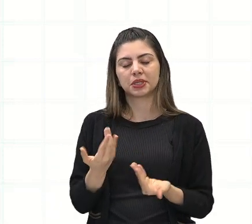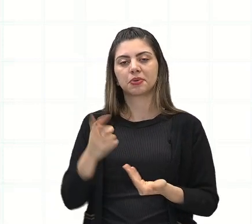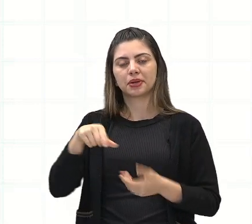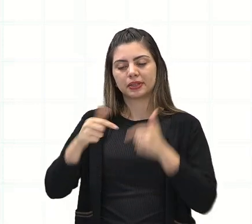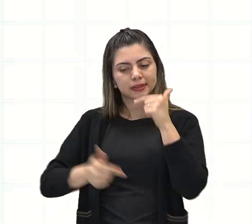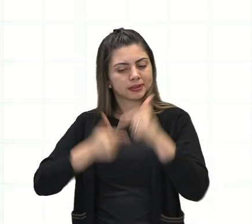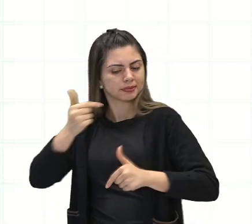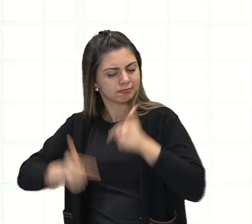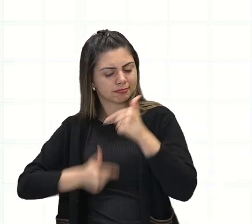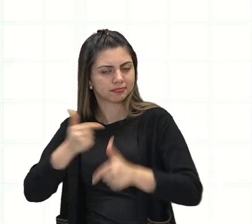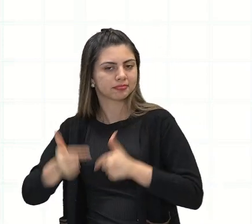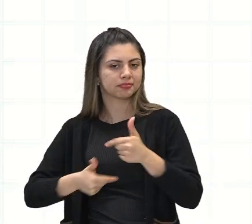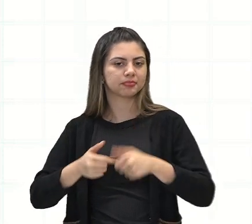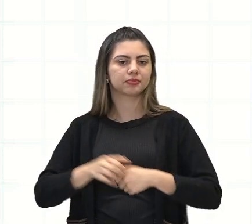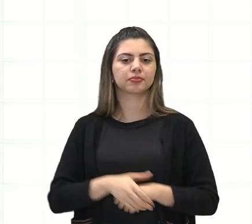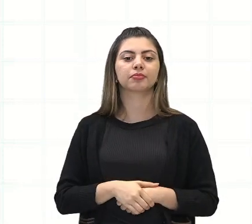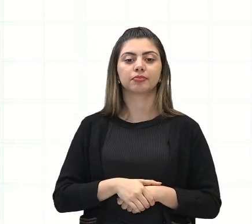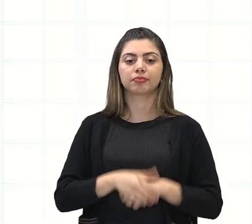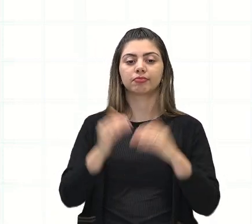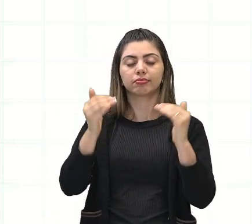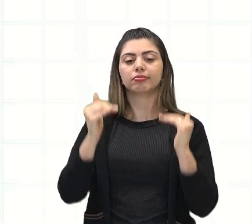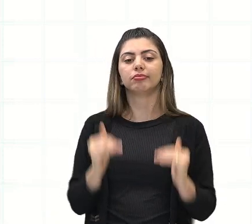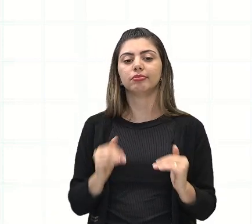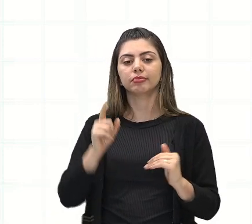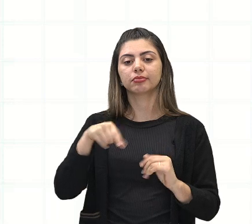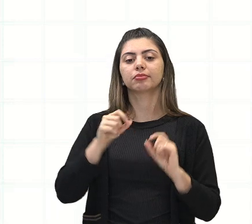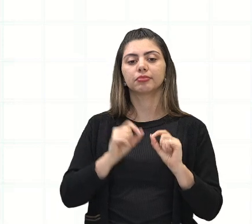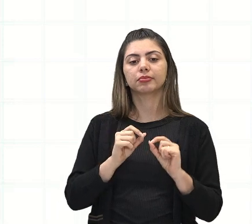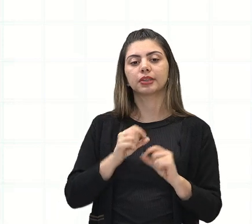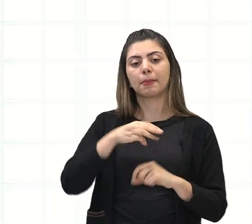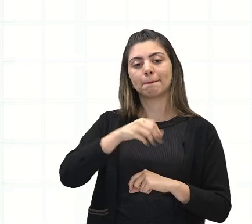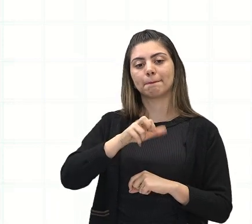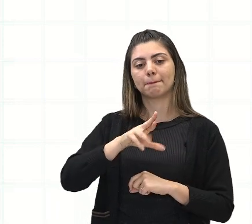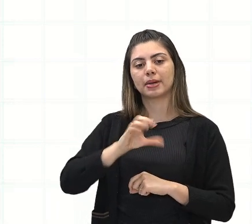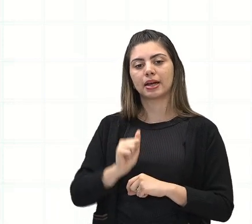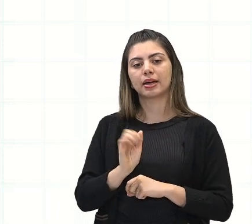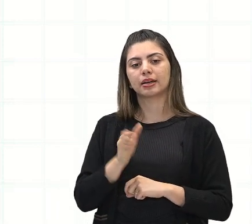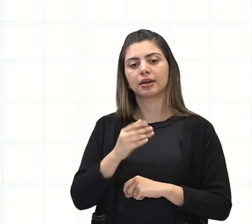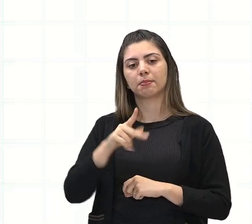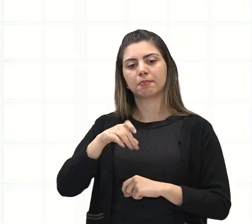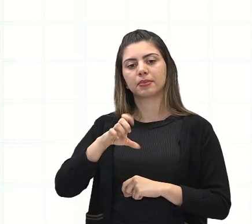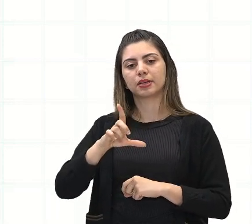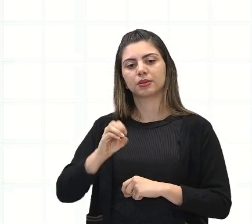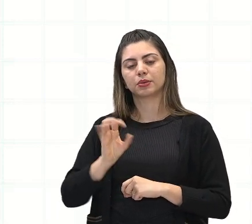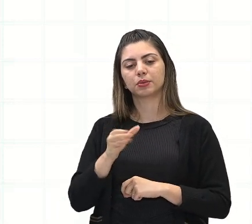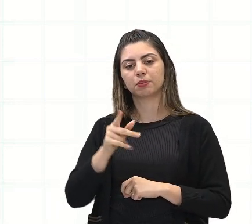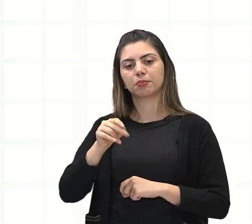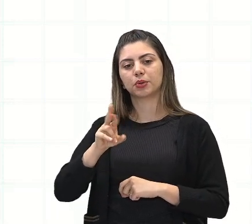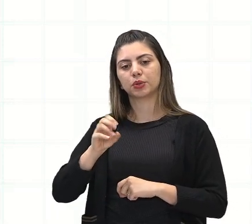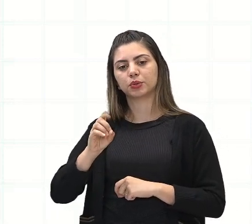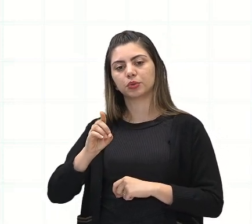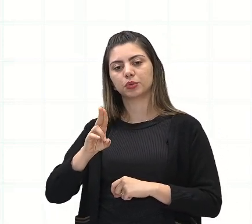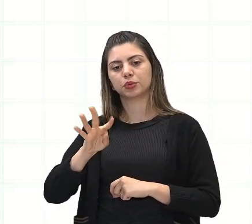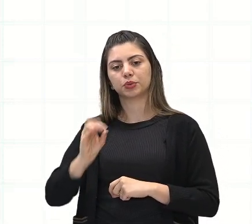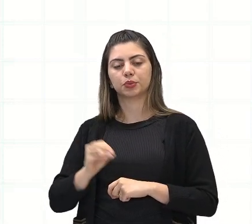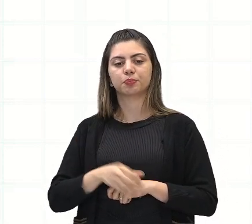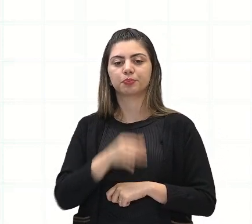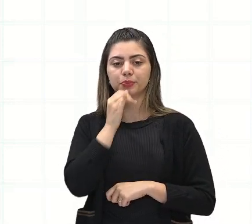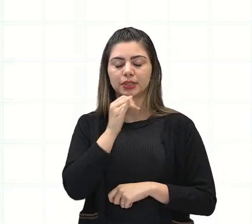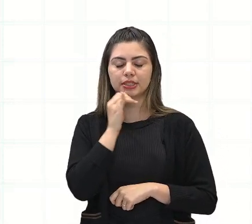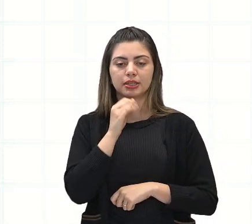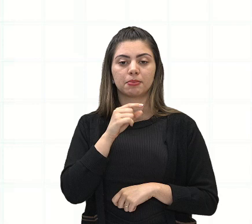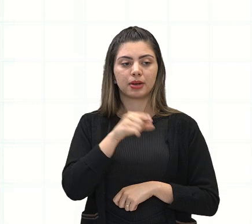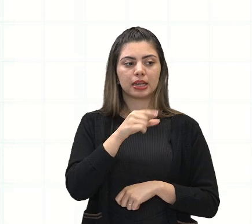aquilo. E a marca pelo produto? Olha só, meus irmãos adoram tomar Nescau. Sabe que Nescau é uma